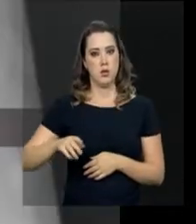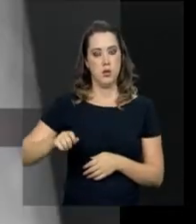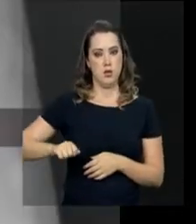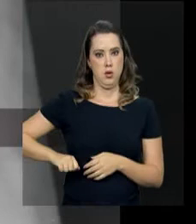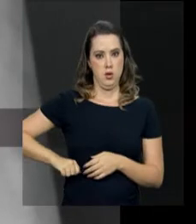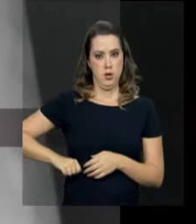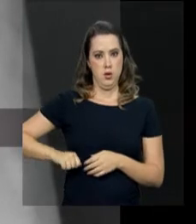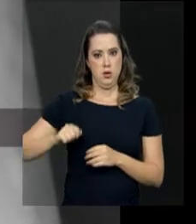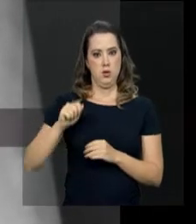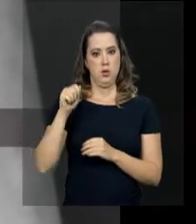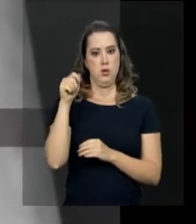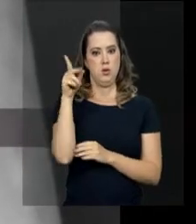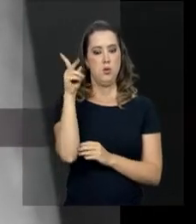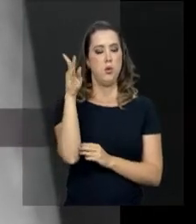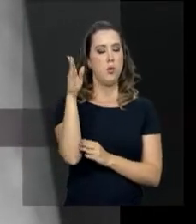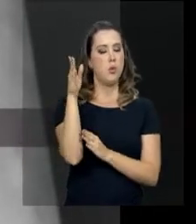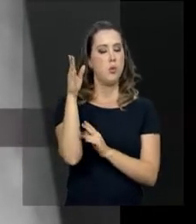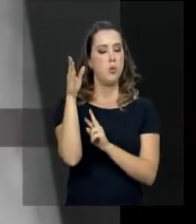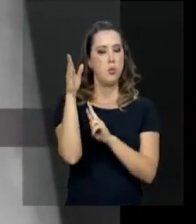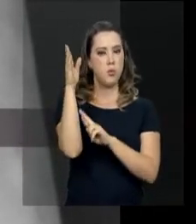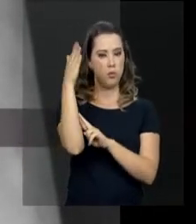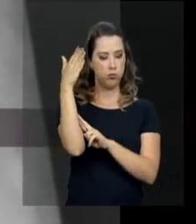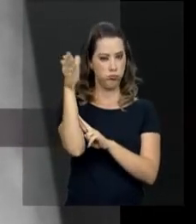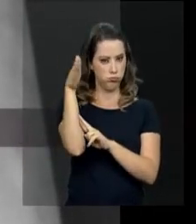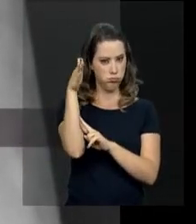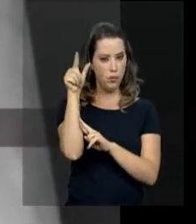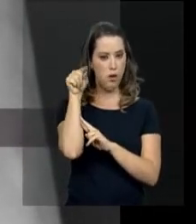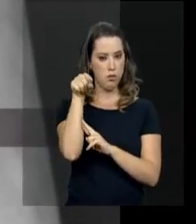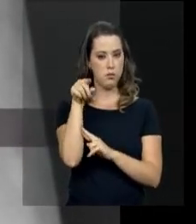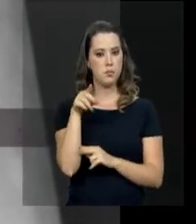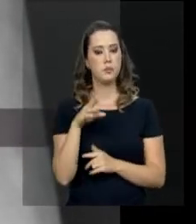Aranha. My decisions, even though